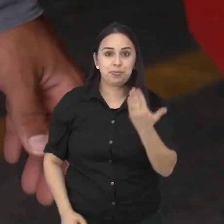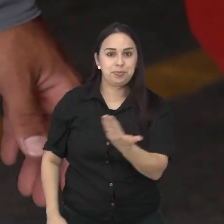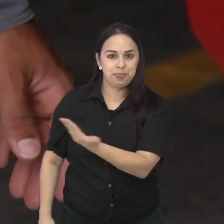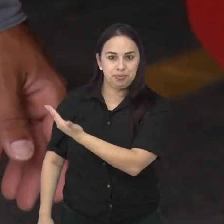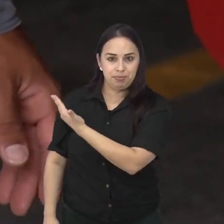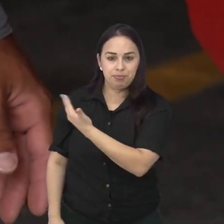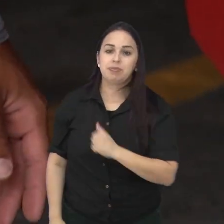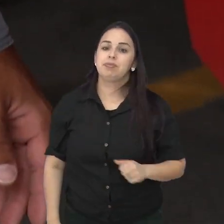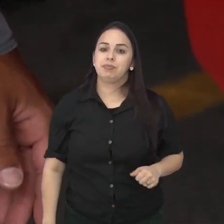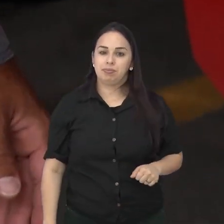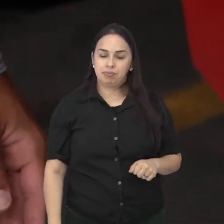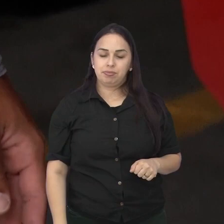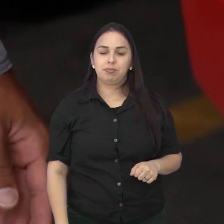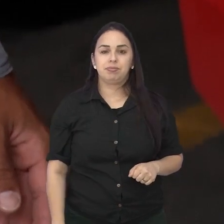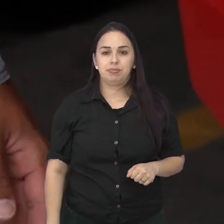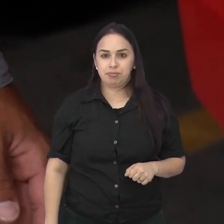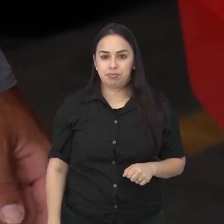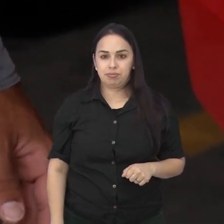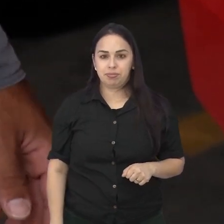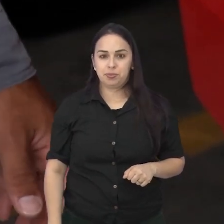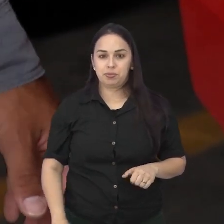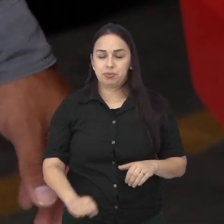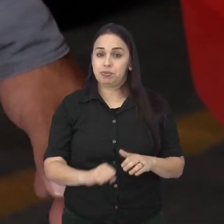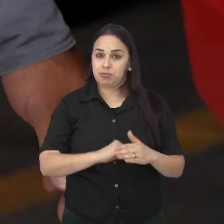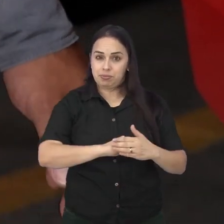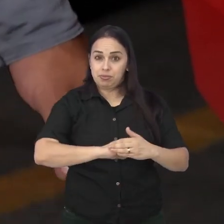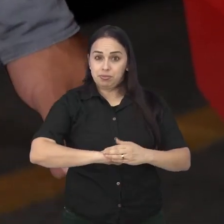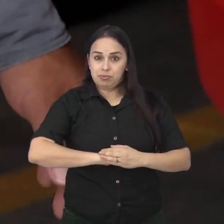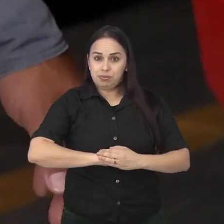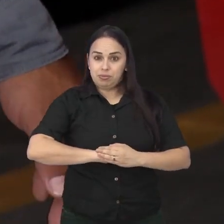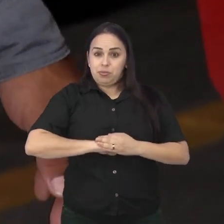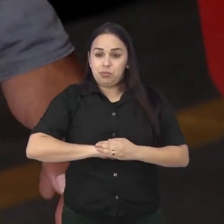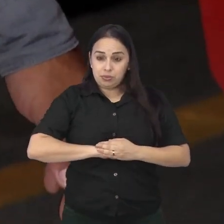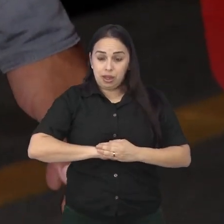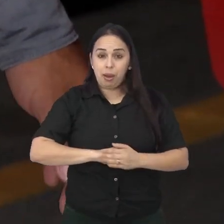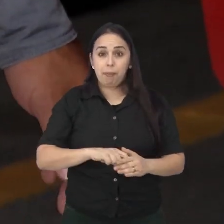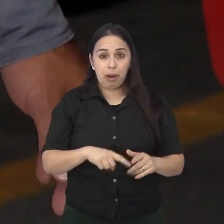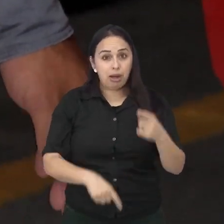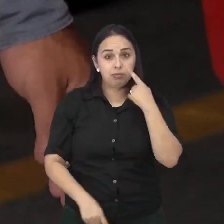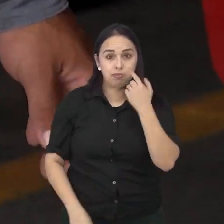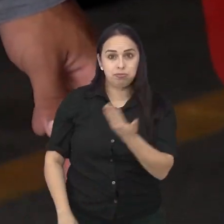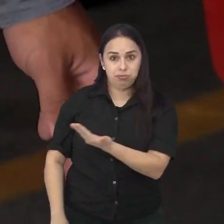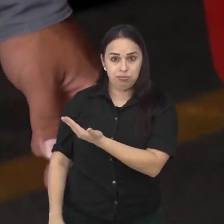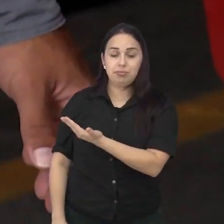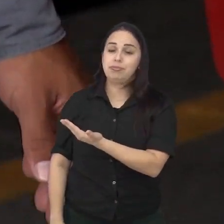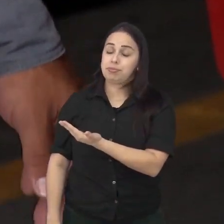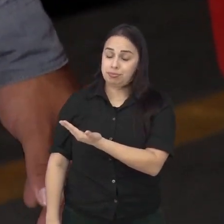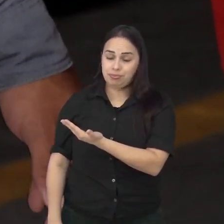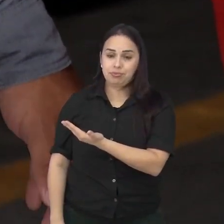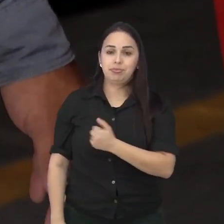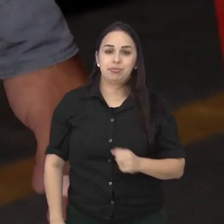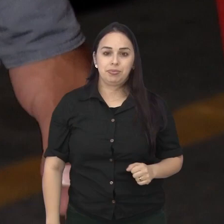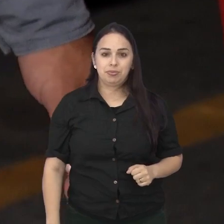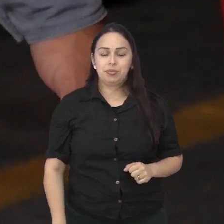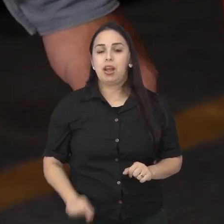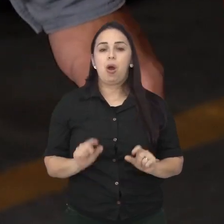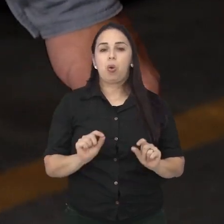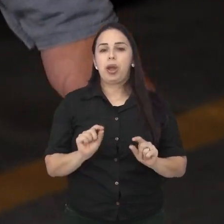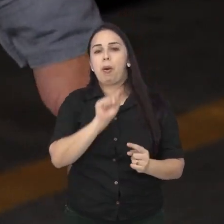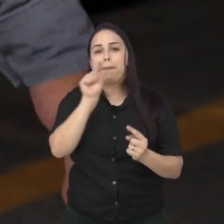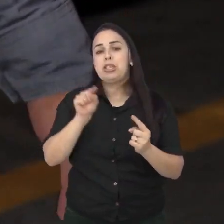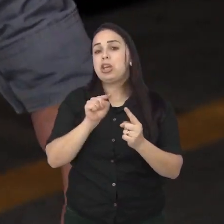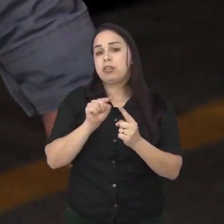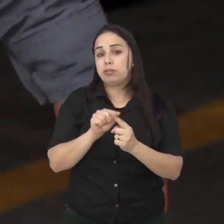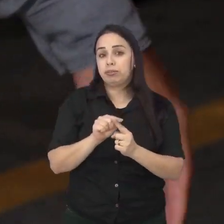mão fechada, a outra mão cobre essa mão e vai fazer tipo um J, então para dentro e para cima, né? A intenção é o